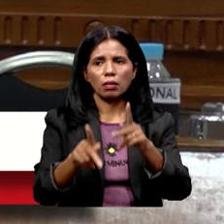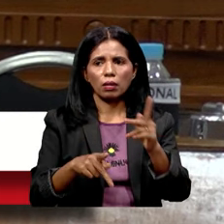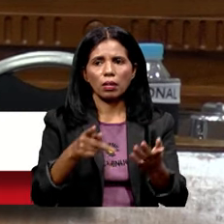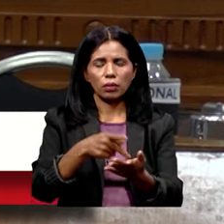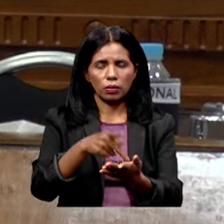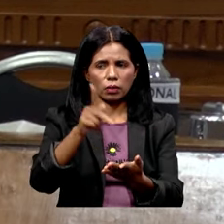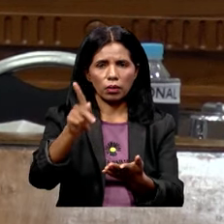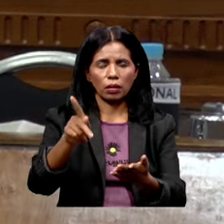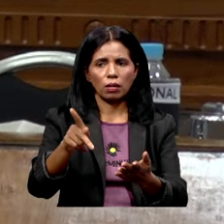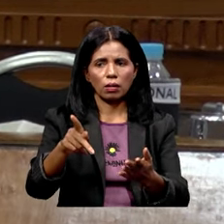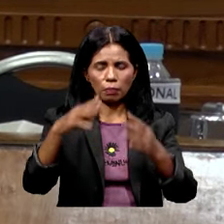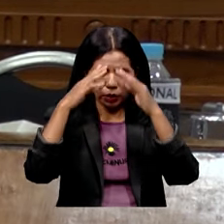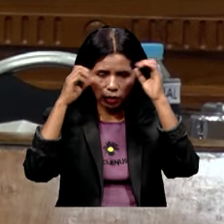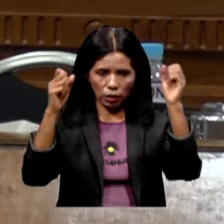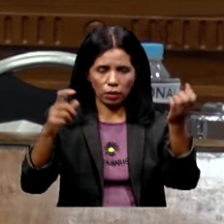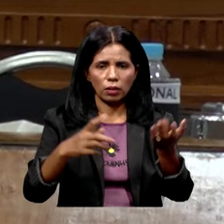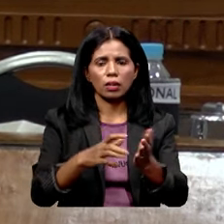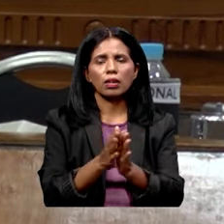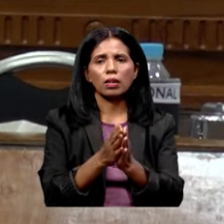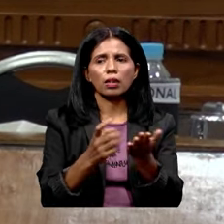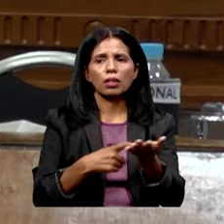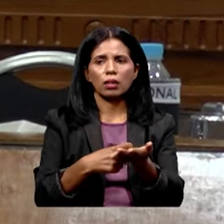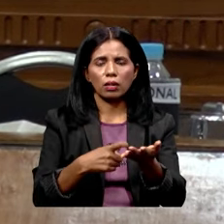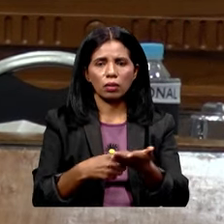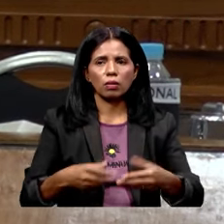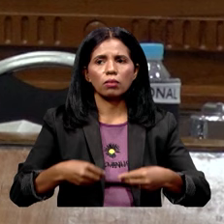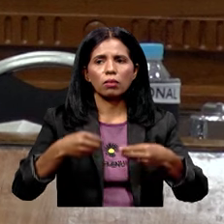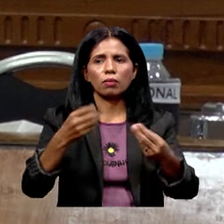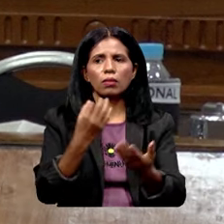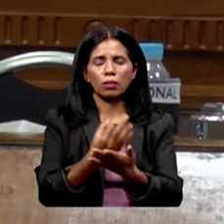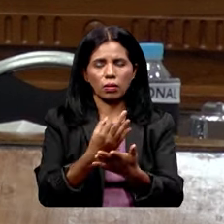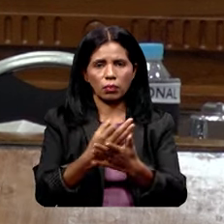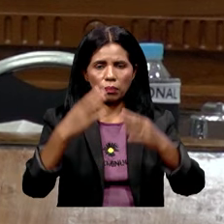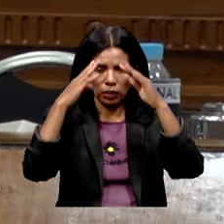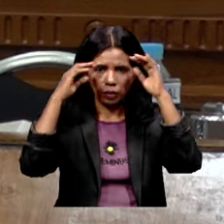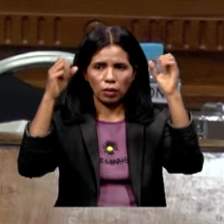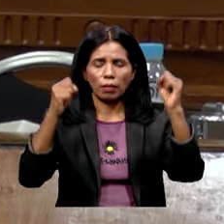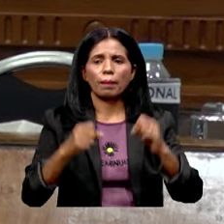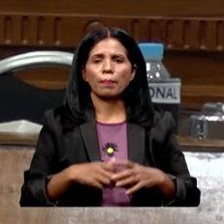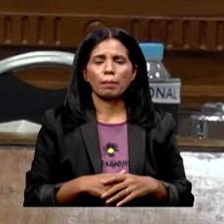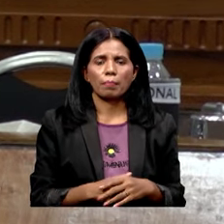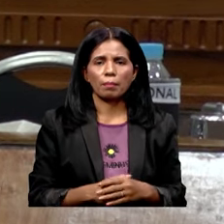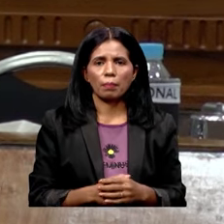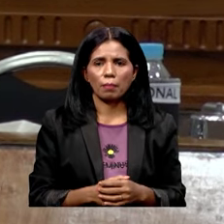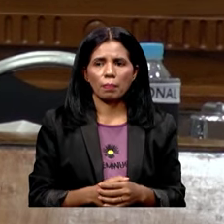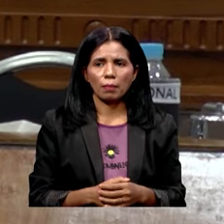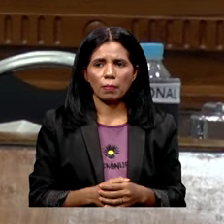silfali presidente ne ticket ka o fo fali perdi emba presidente. E